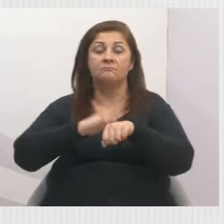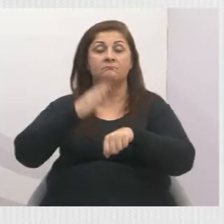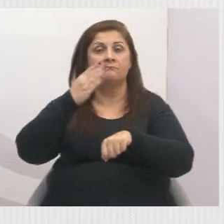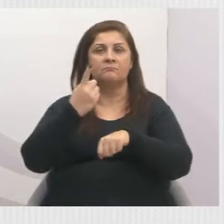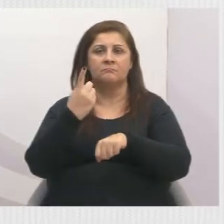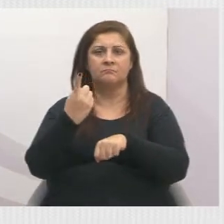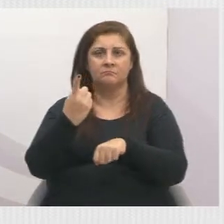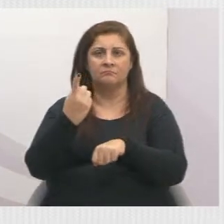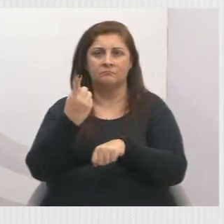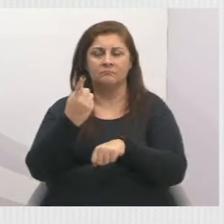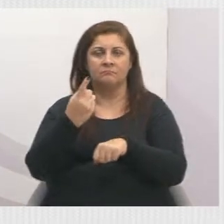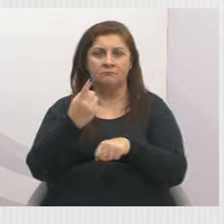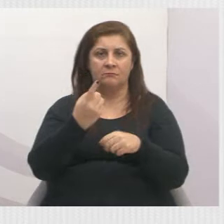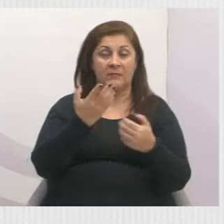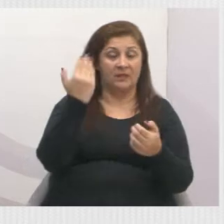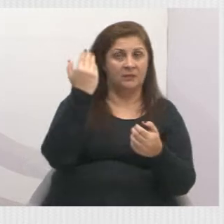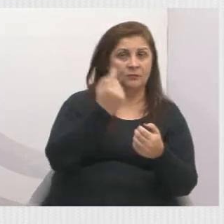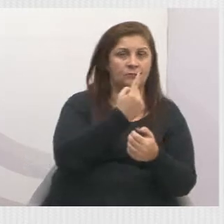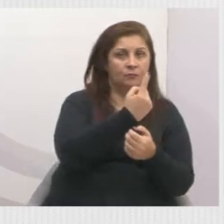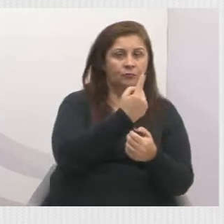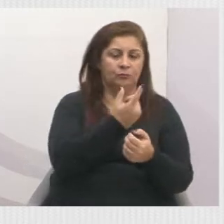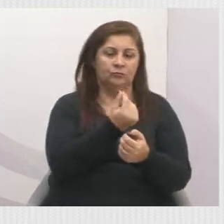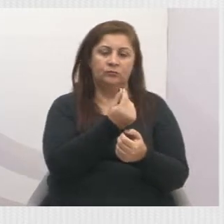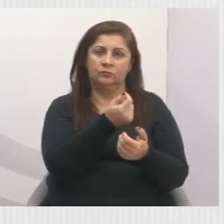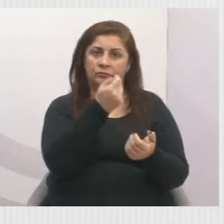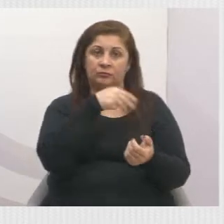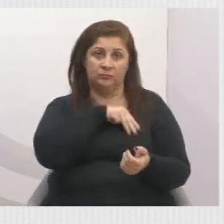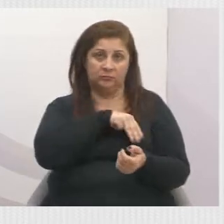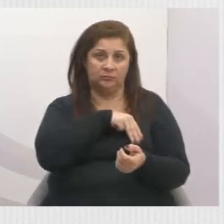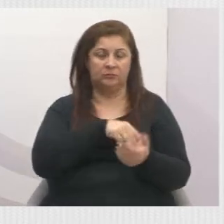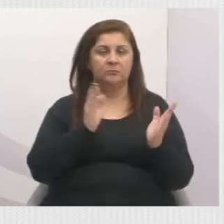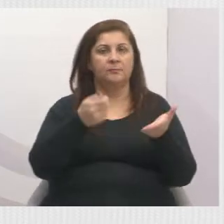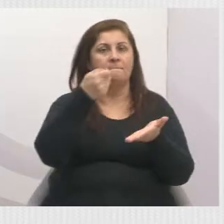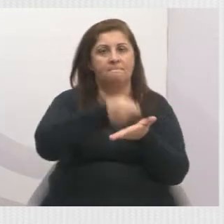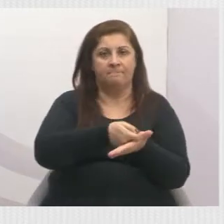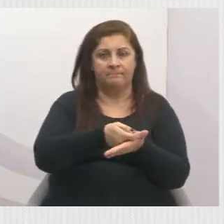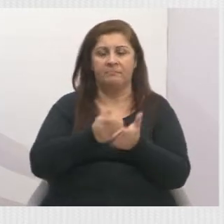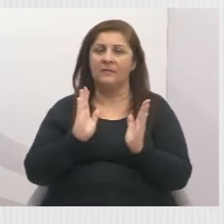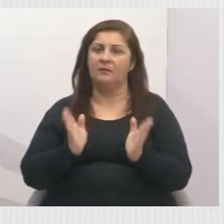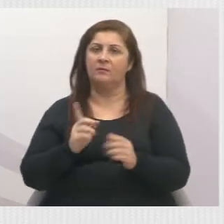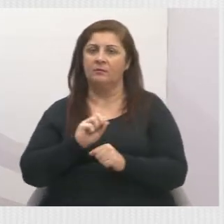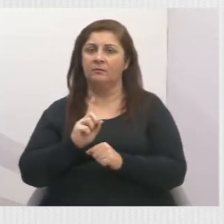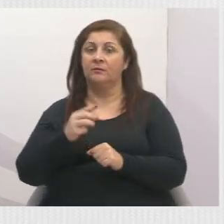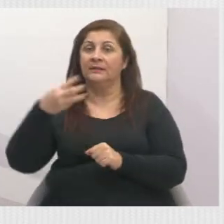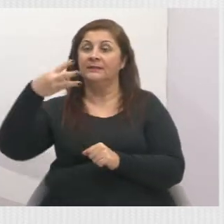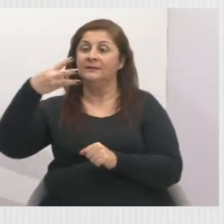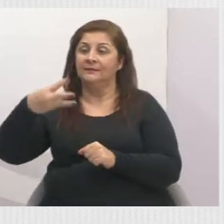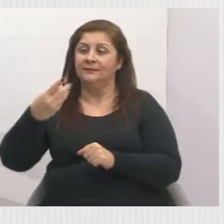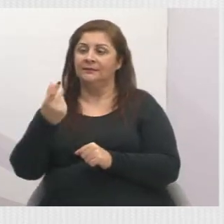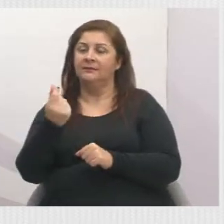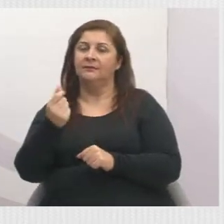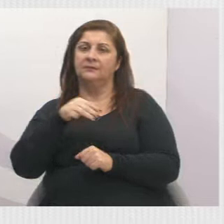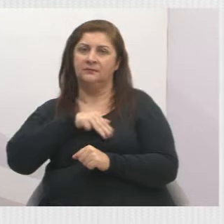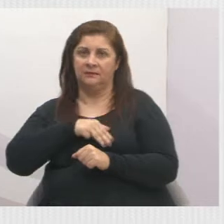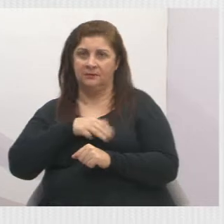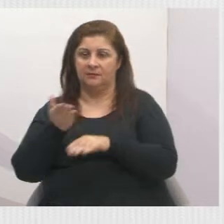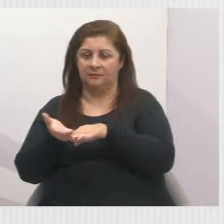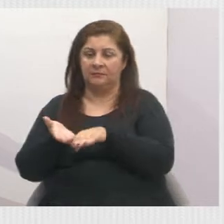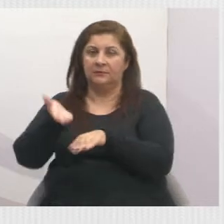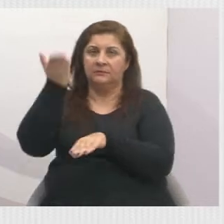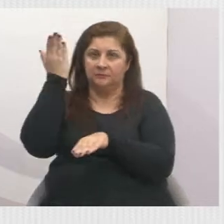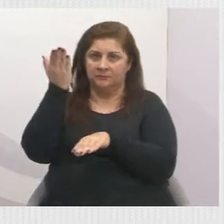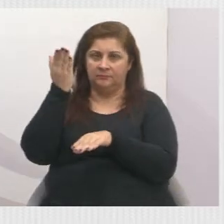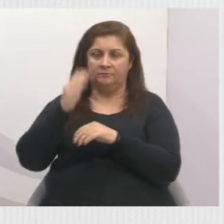1 salário para 3 salários mínimos. Isso significa que todos aqueles aposentados e pensionistas que ganham até